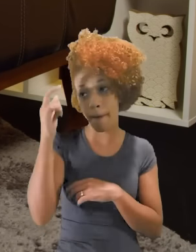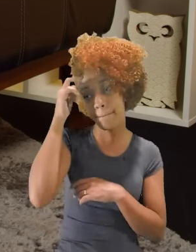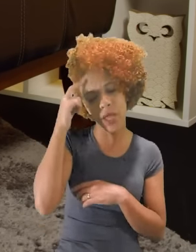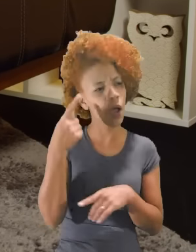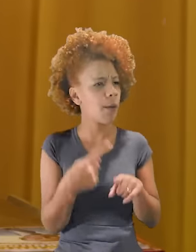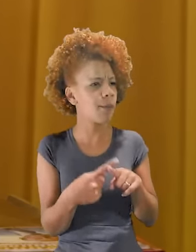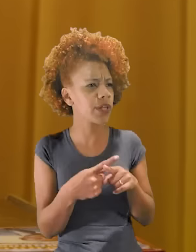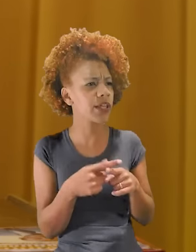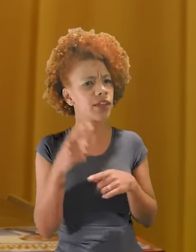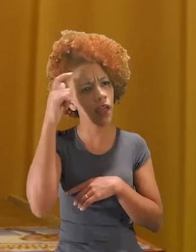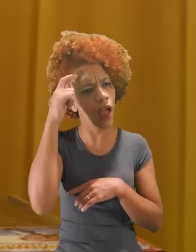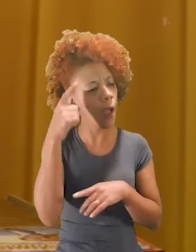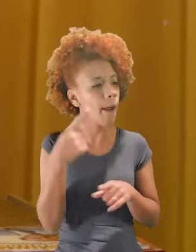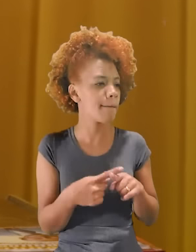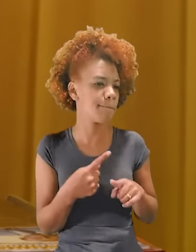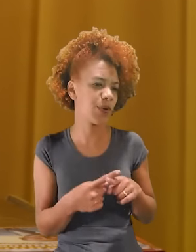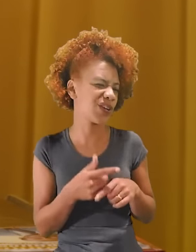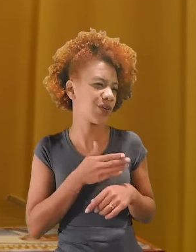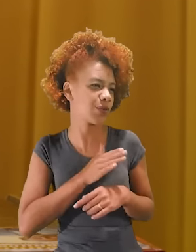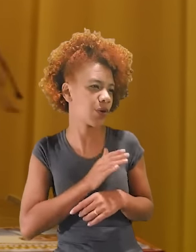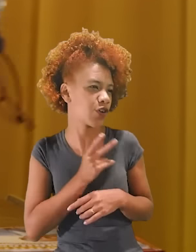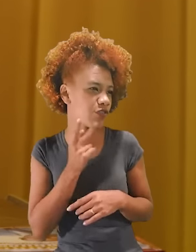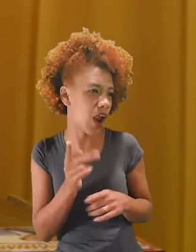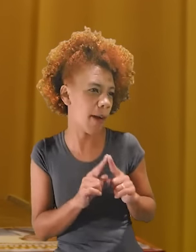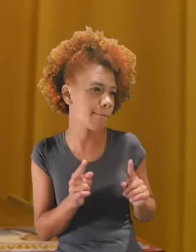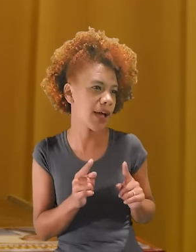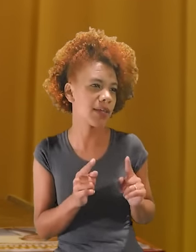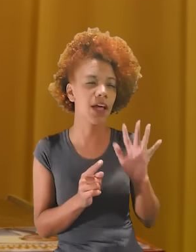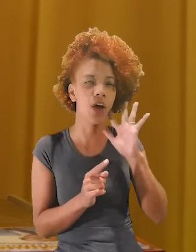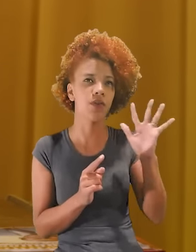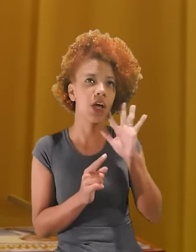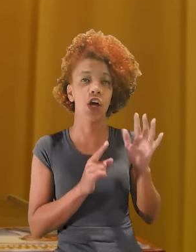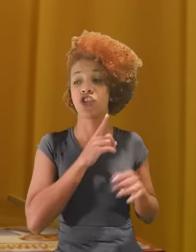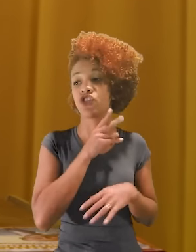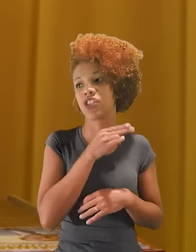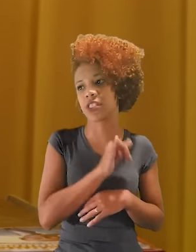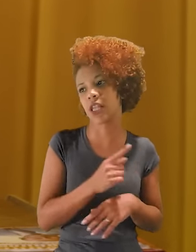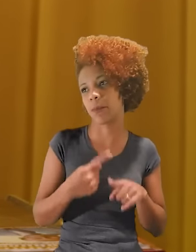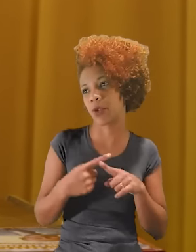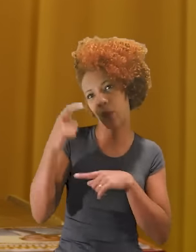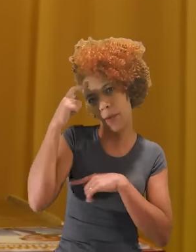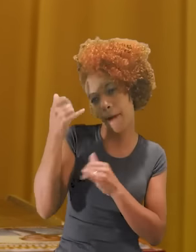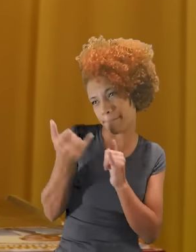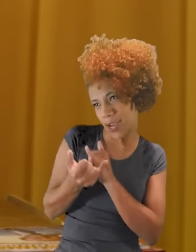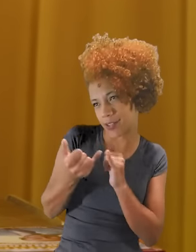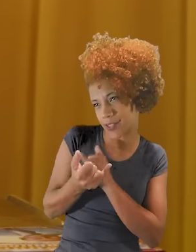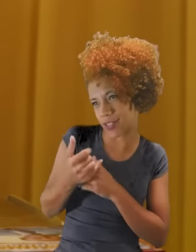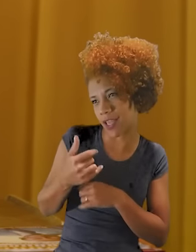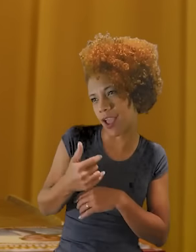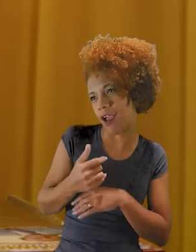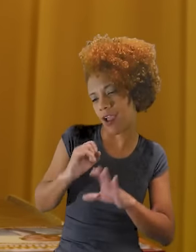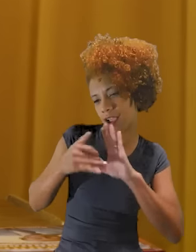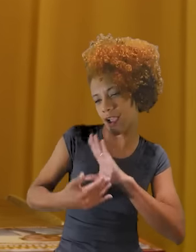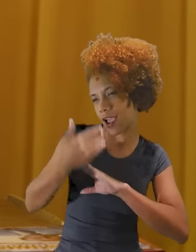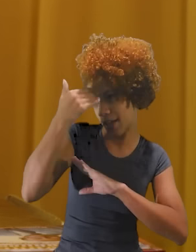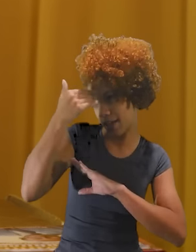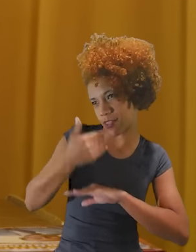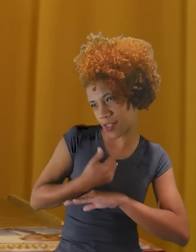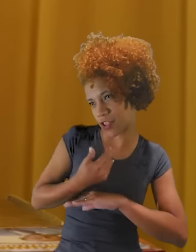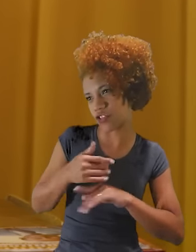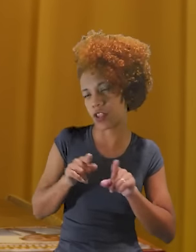Mickey do lado. Ela, por que você trouxe o Mickey? Ele falou, não, porque eu não gosto de falar, faz de conta que é o Walt Disney que tá do meu lado, né? Porque o Mickey tinha muita semelhança com o irmão. Aí ele,